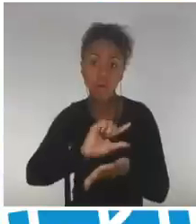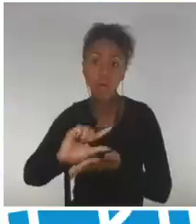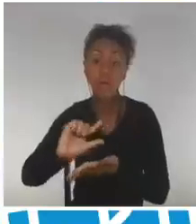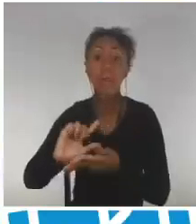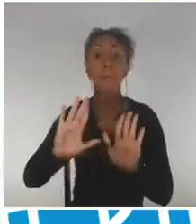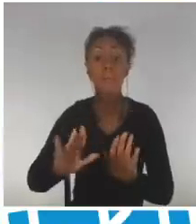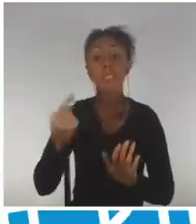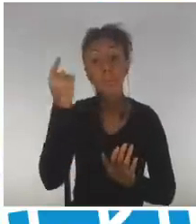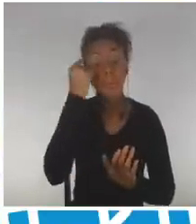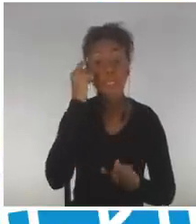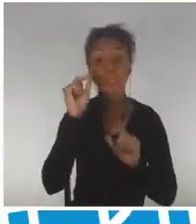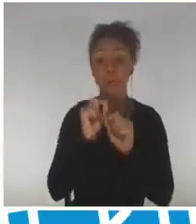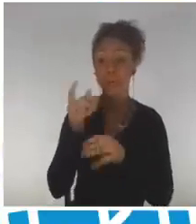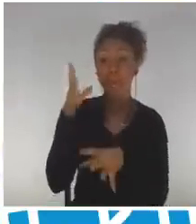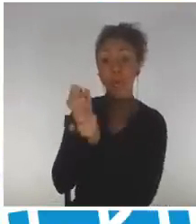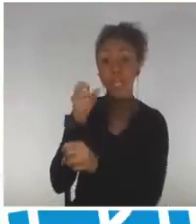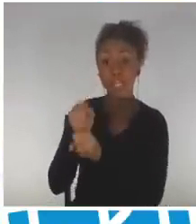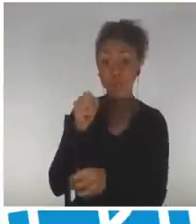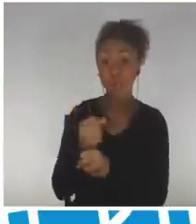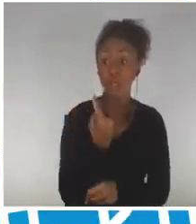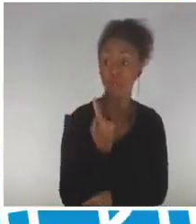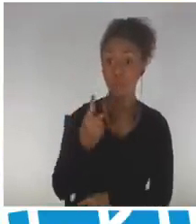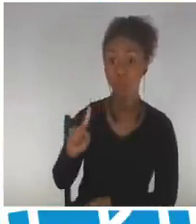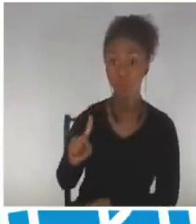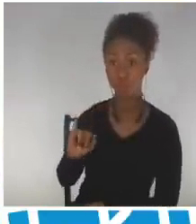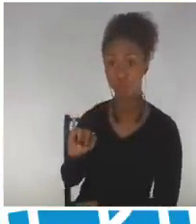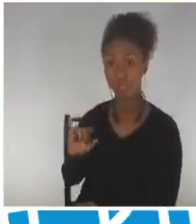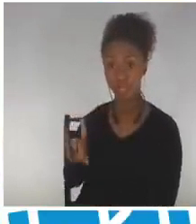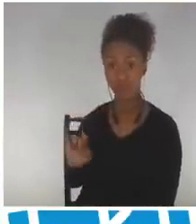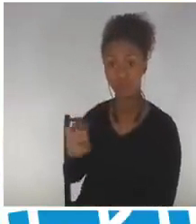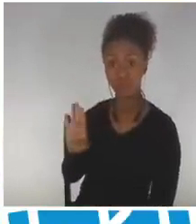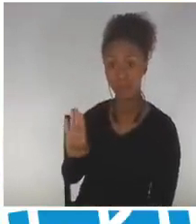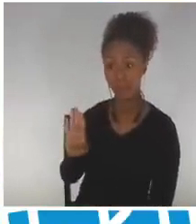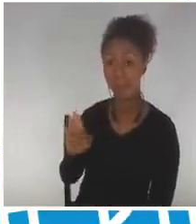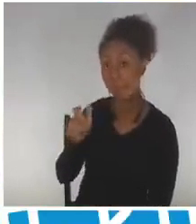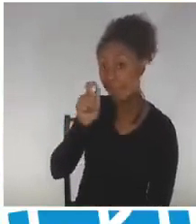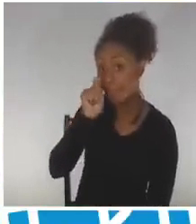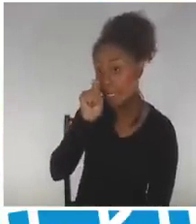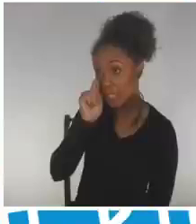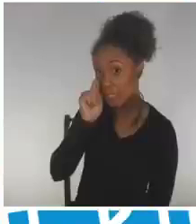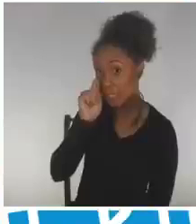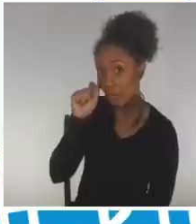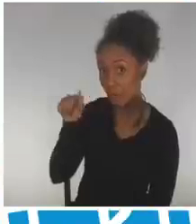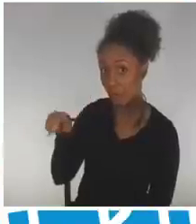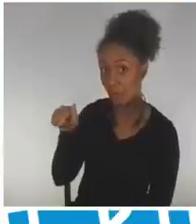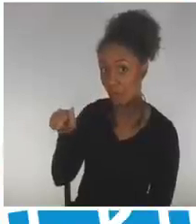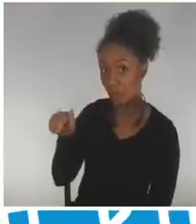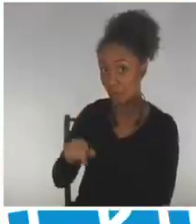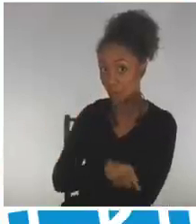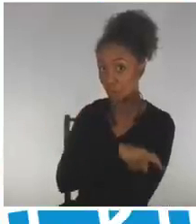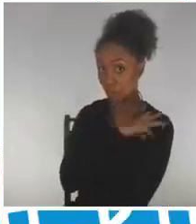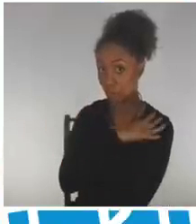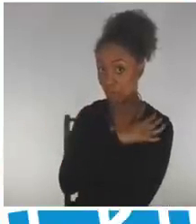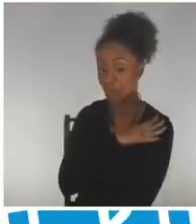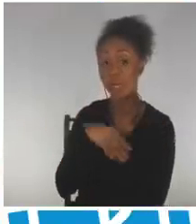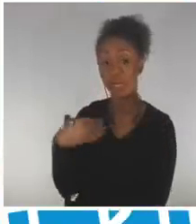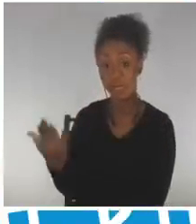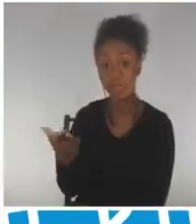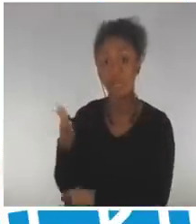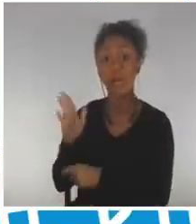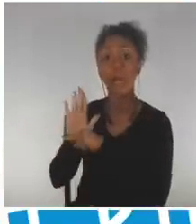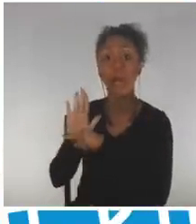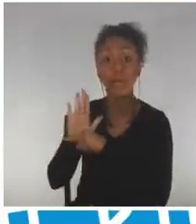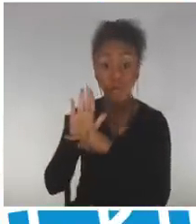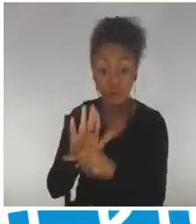que foi feito de forma presencial, do ensino de forma presencial regular. como contribuição para esse novo SAEB que